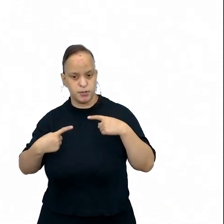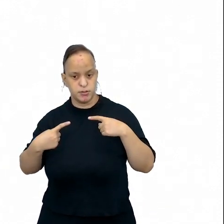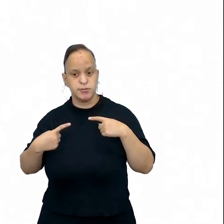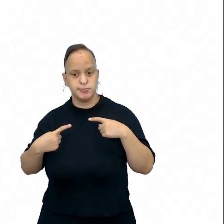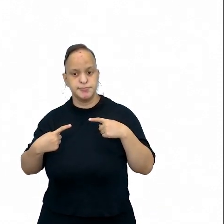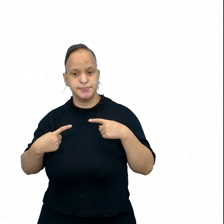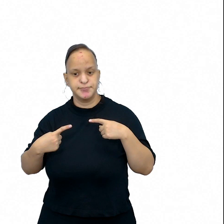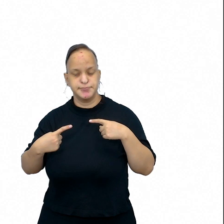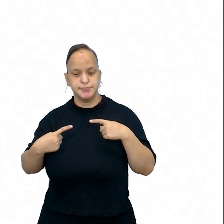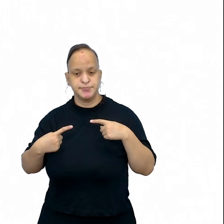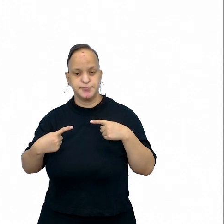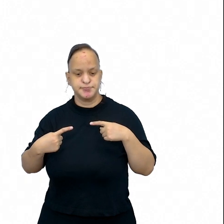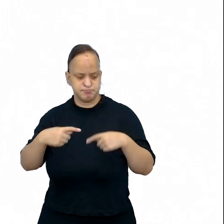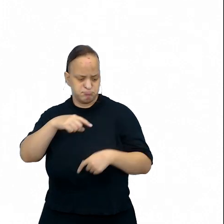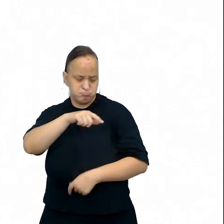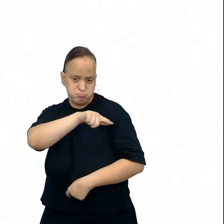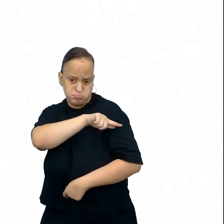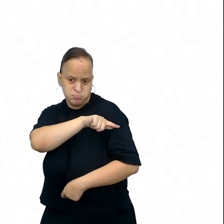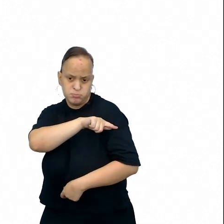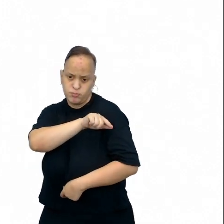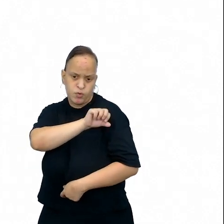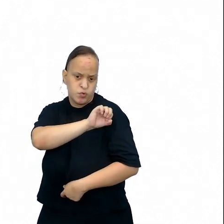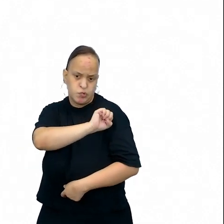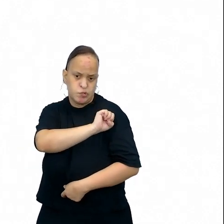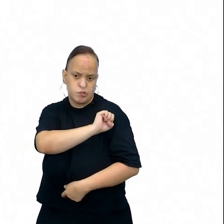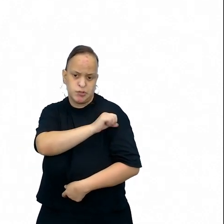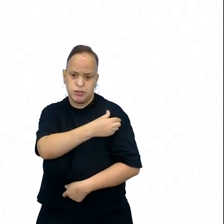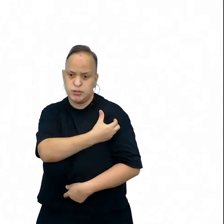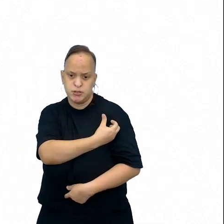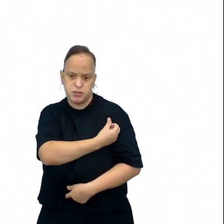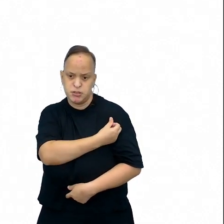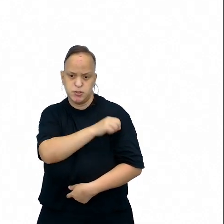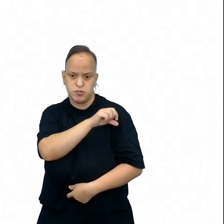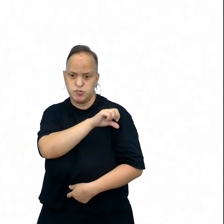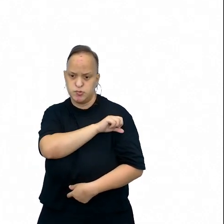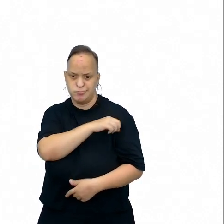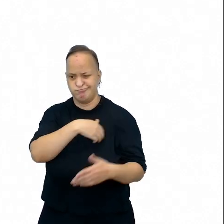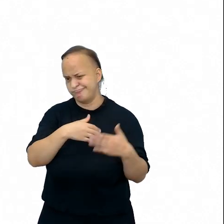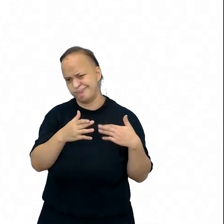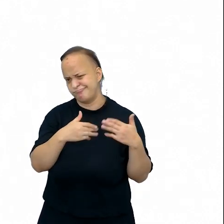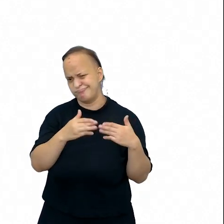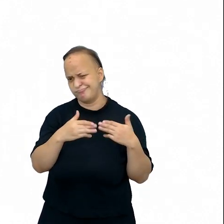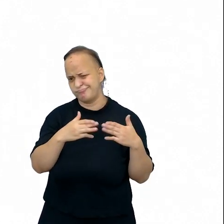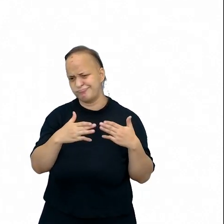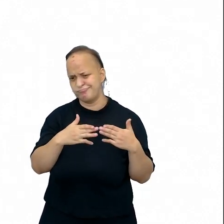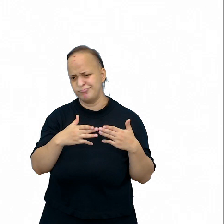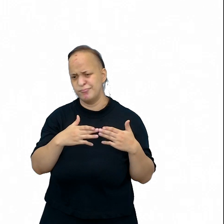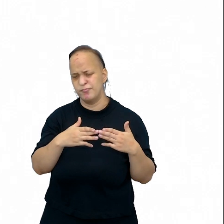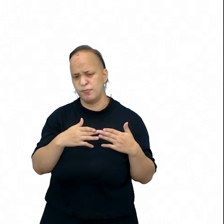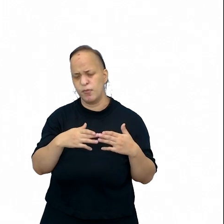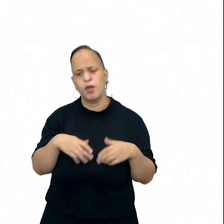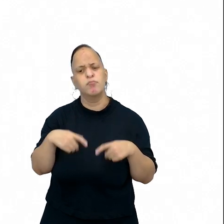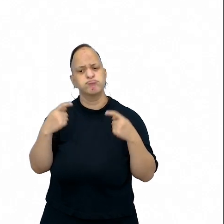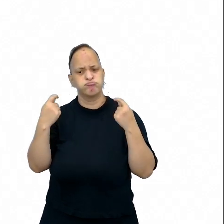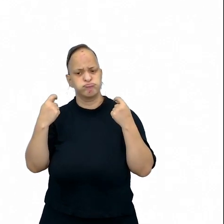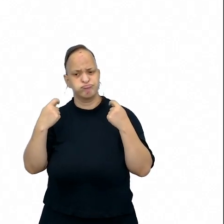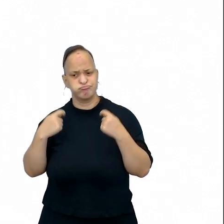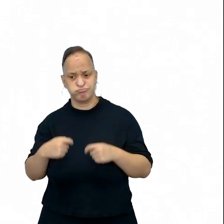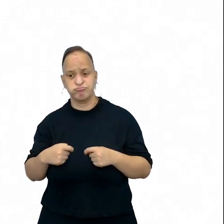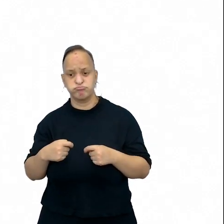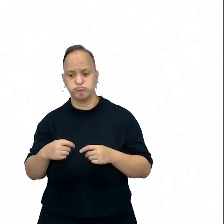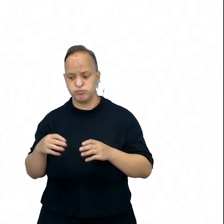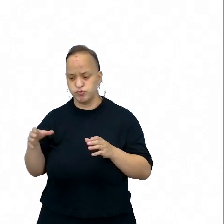momento, no sétimo, no oitavo, no sexto ou no nono ano, pode haver, então, uma situação, né, em que